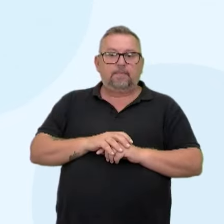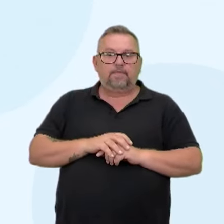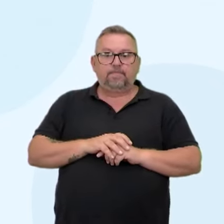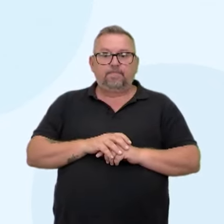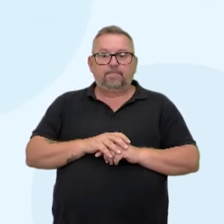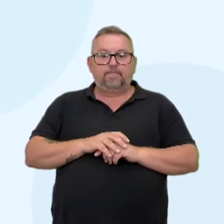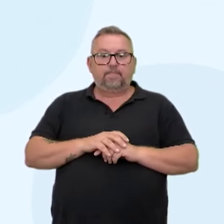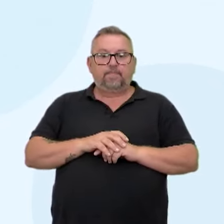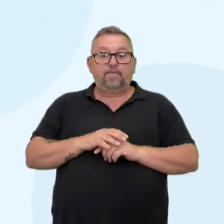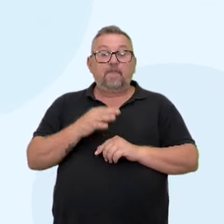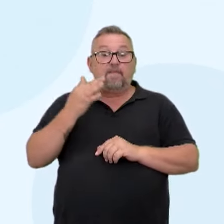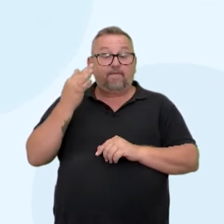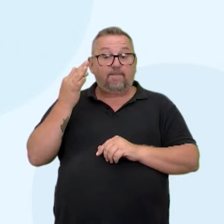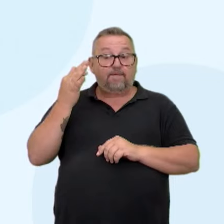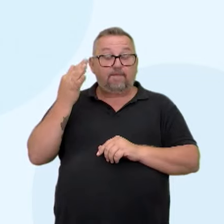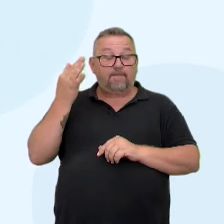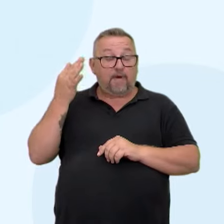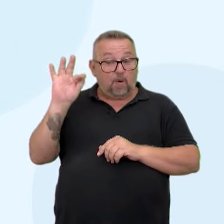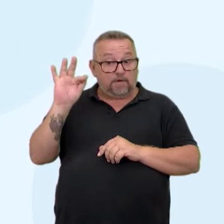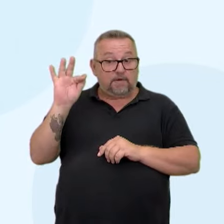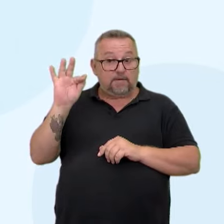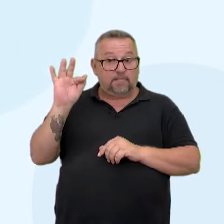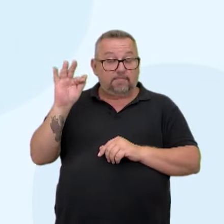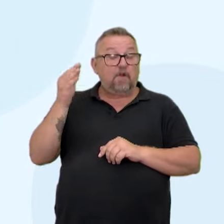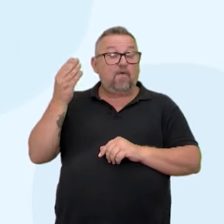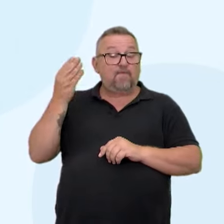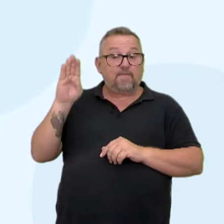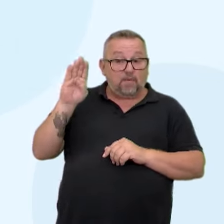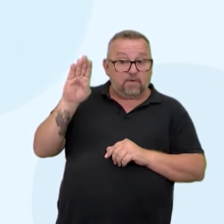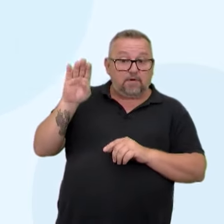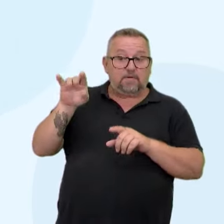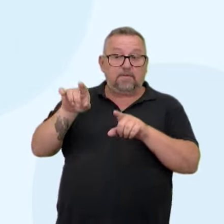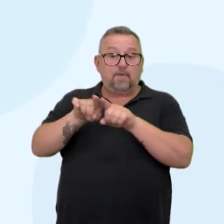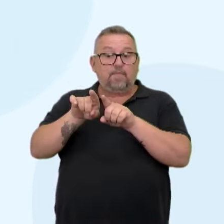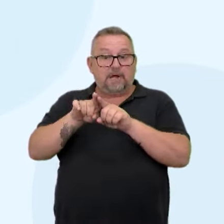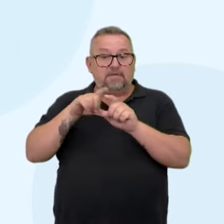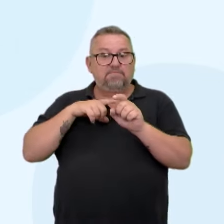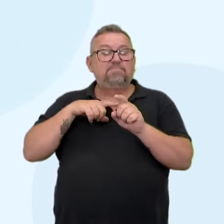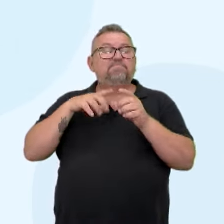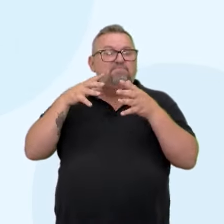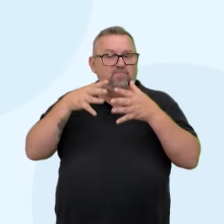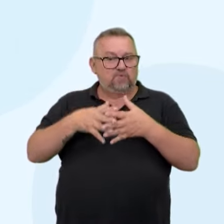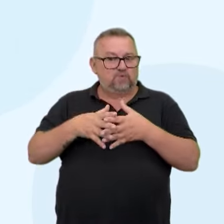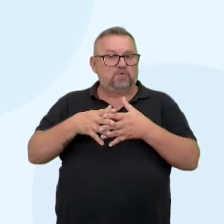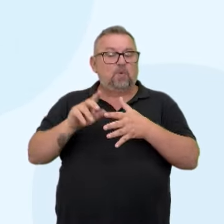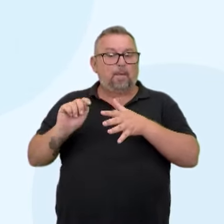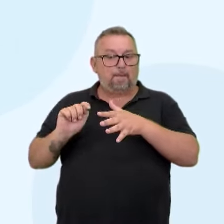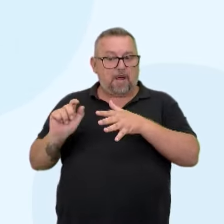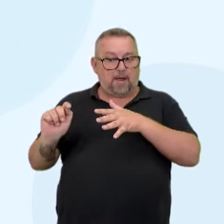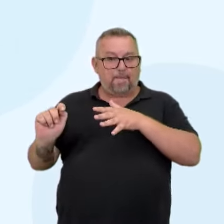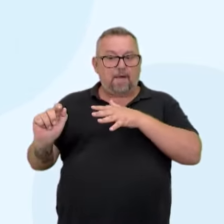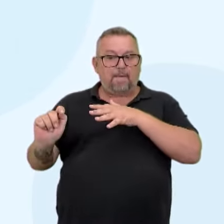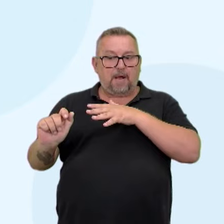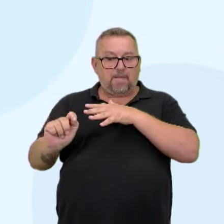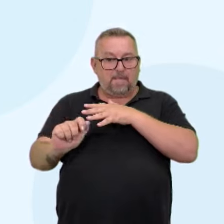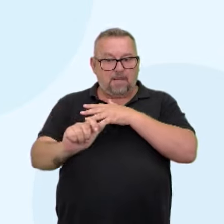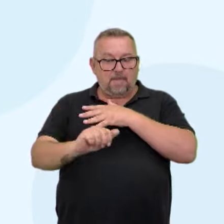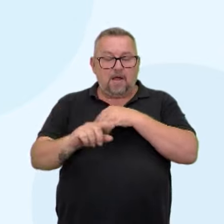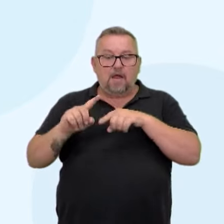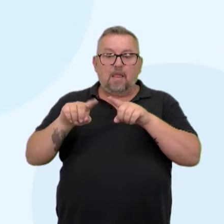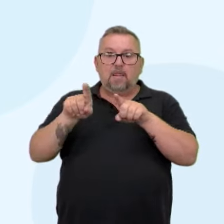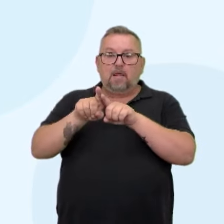importa. Notícias falsas, que são as fake news, também que é complicado, e que diz respeito aos direitos humanos. Então, olha